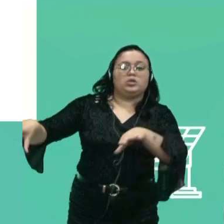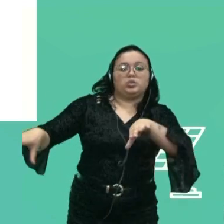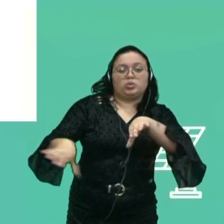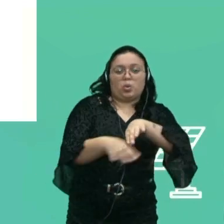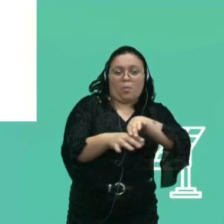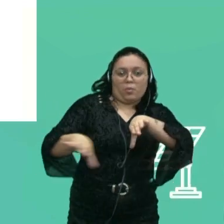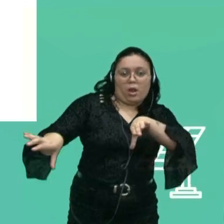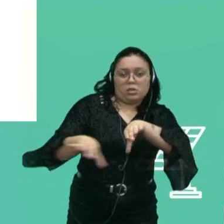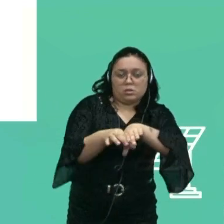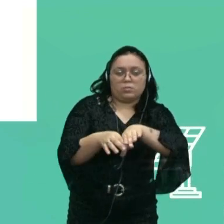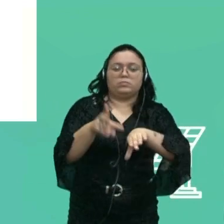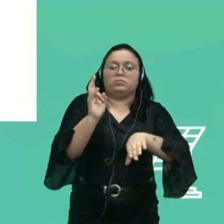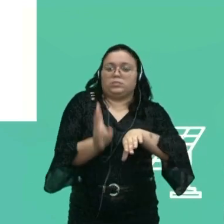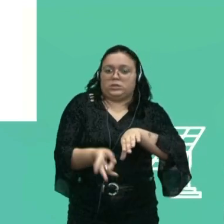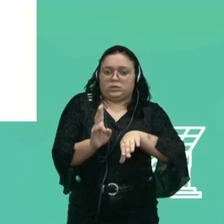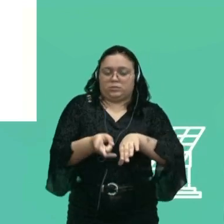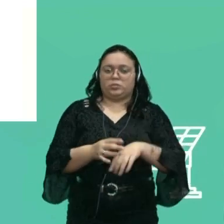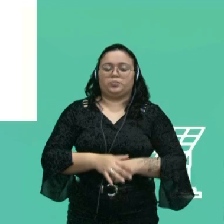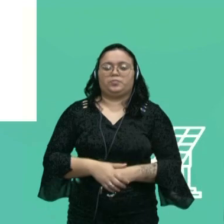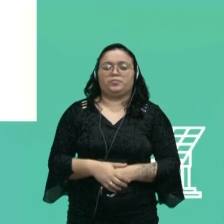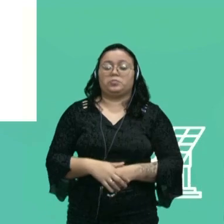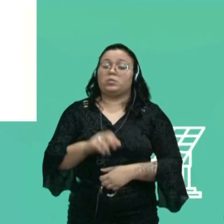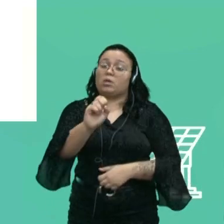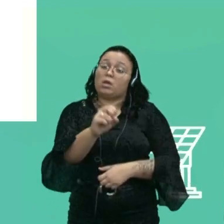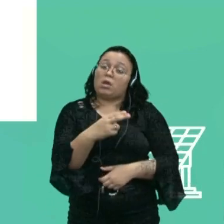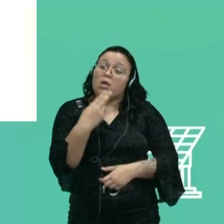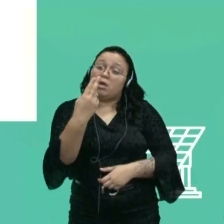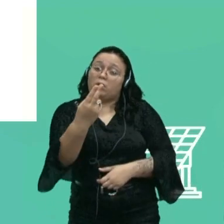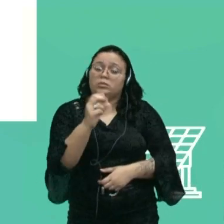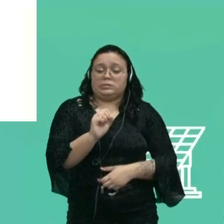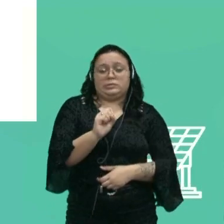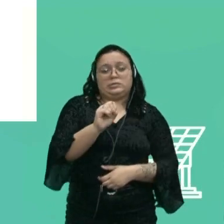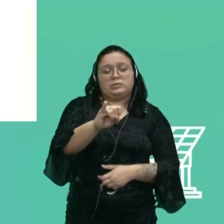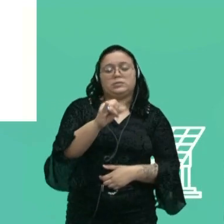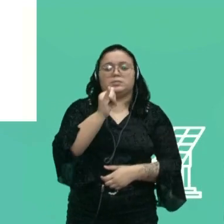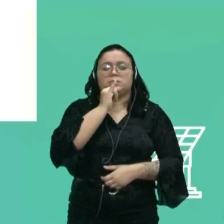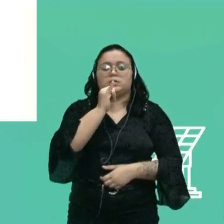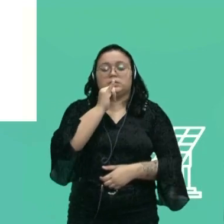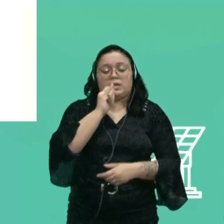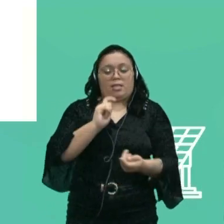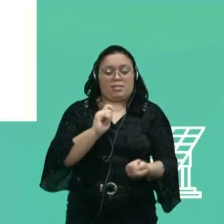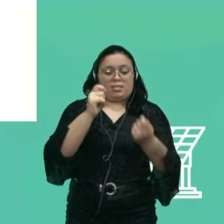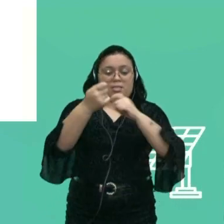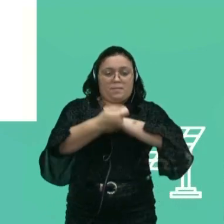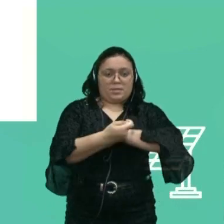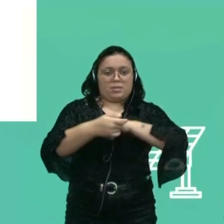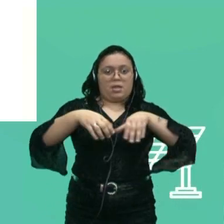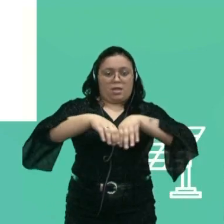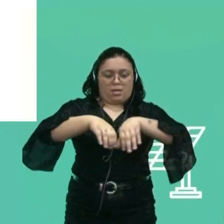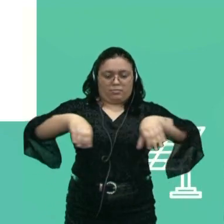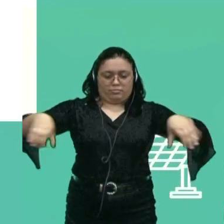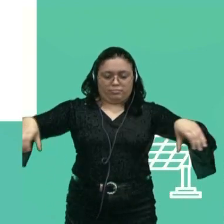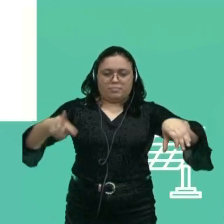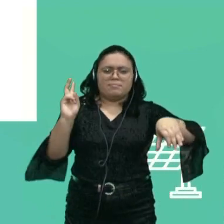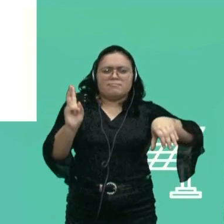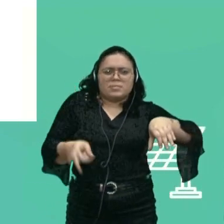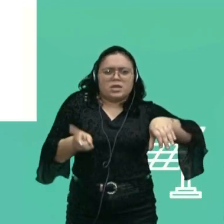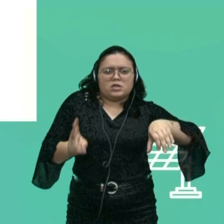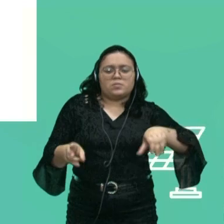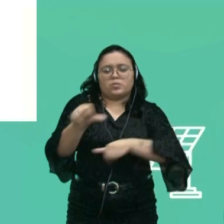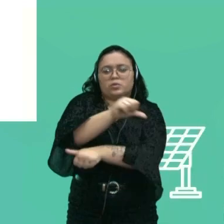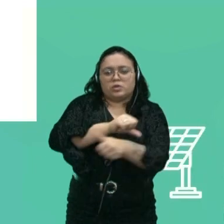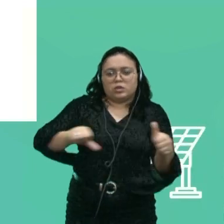já existente. Ou, quem sabe, adaptando-se essa tubulação, substituindo por polímero ou